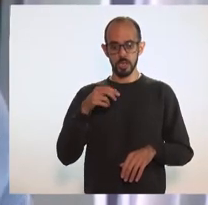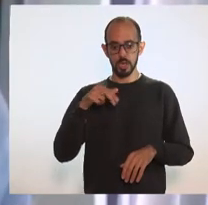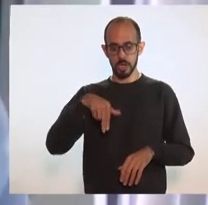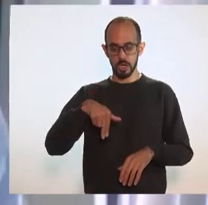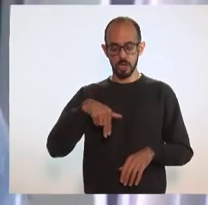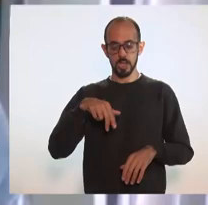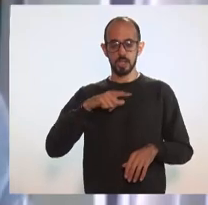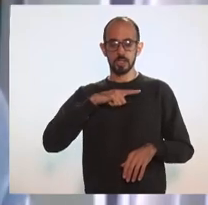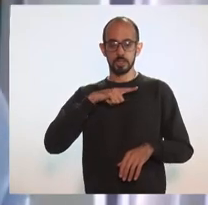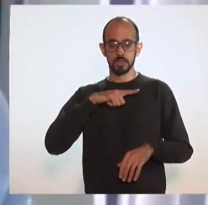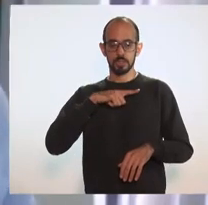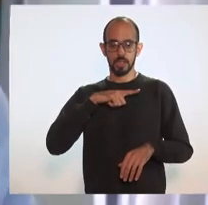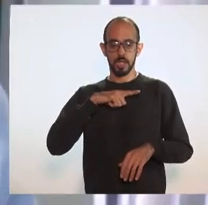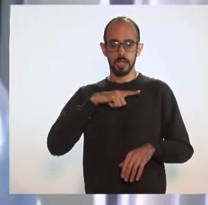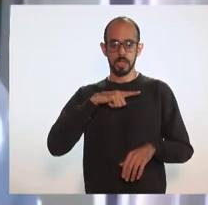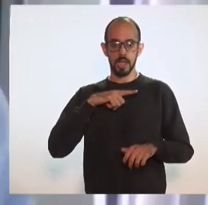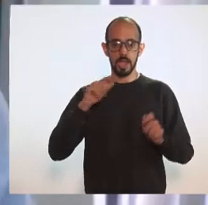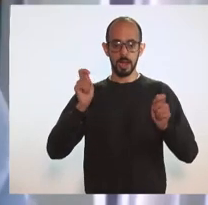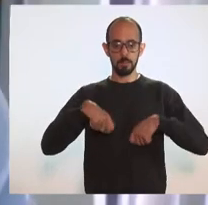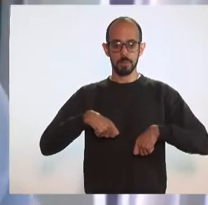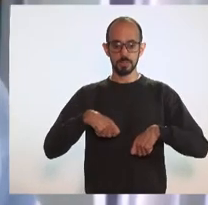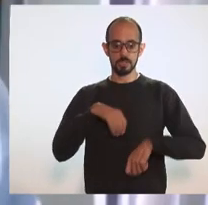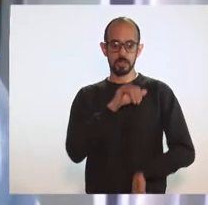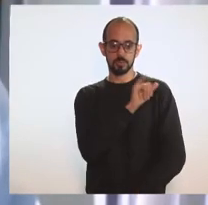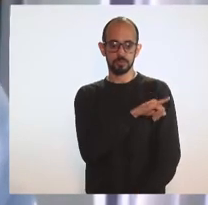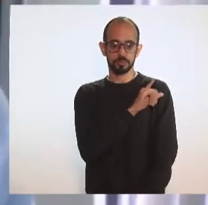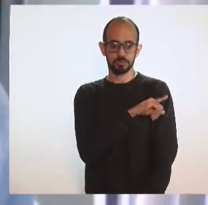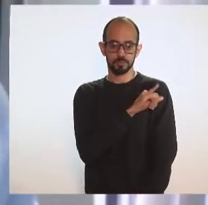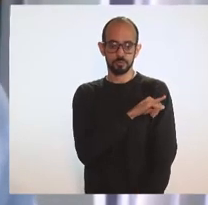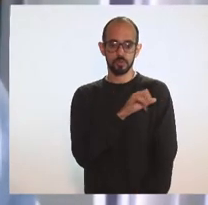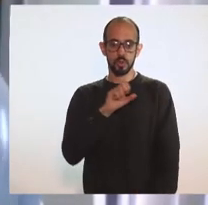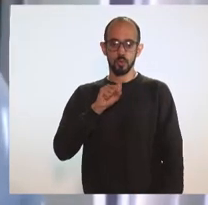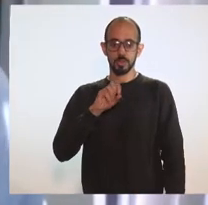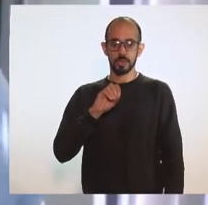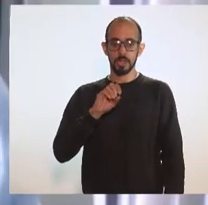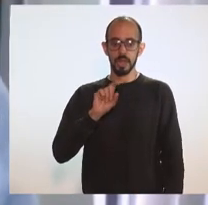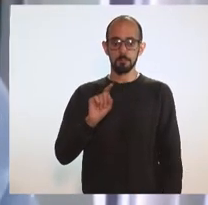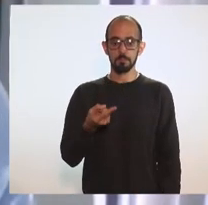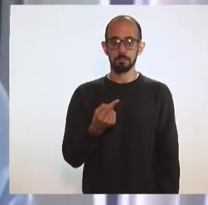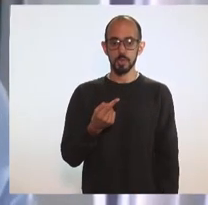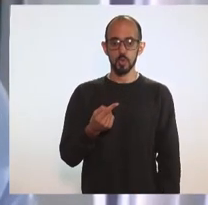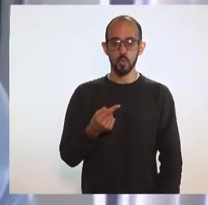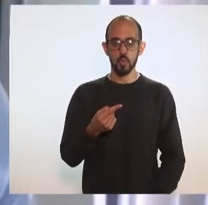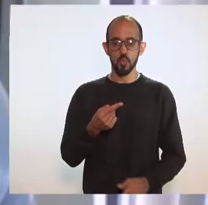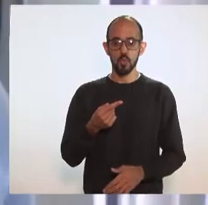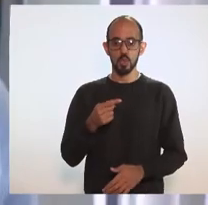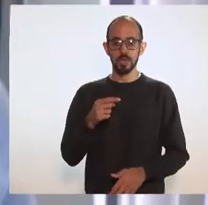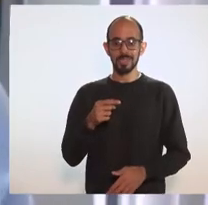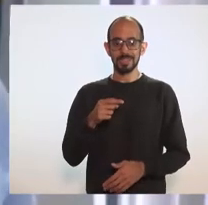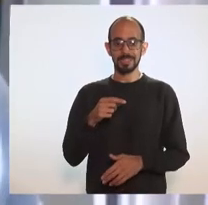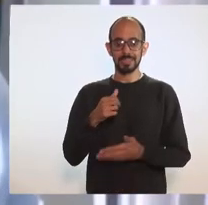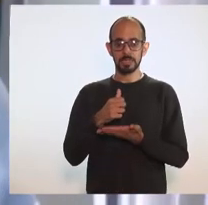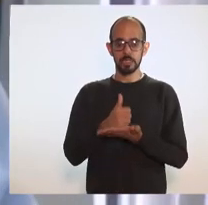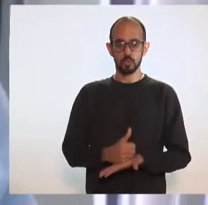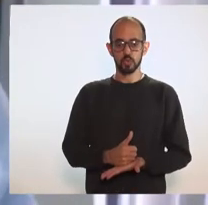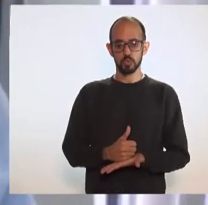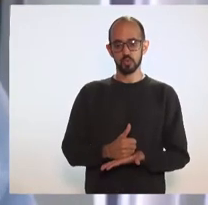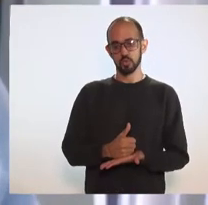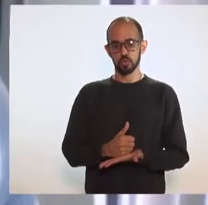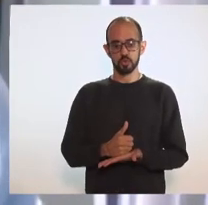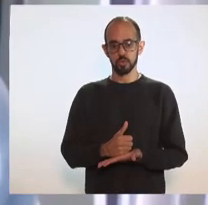que o Estado tem uma capacidade de moagem e quase 80 mil toneladas mente né mas isso está sendo